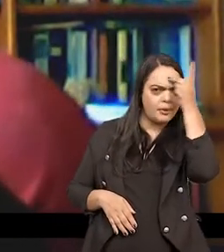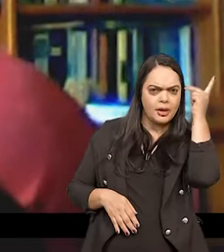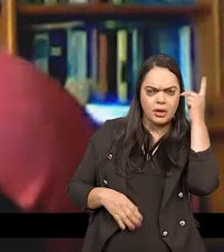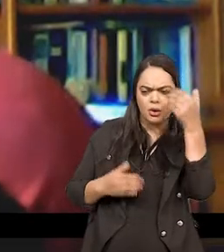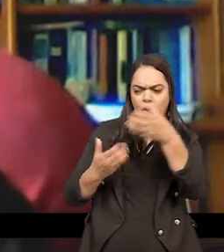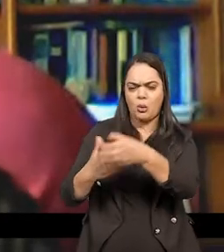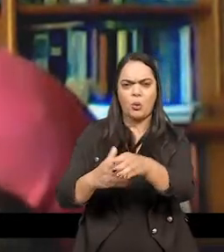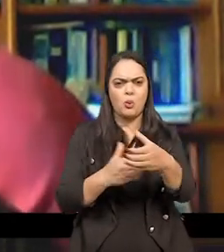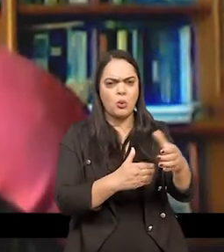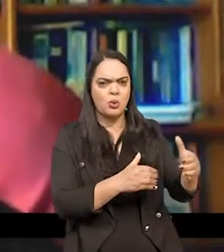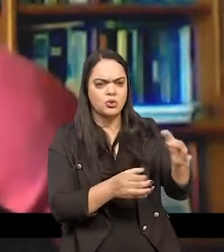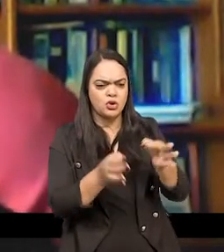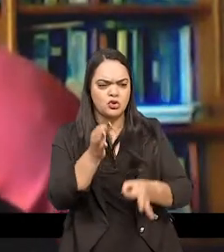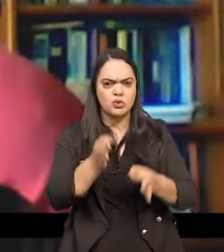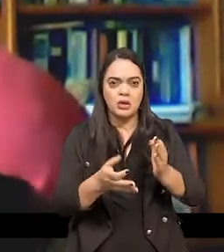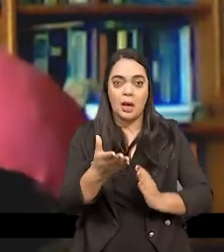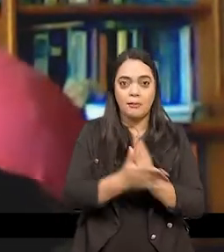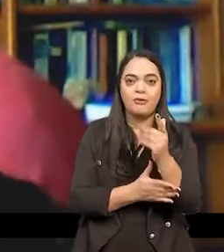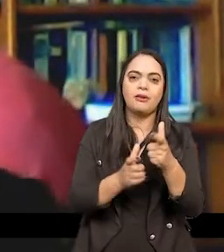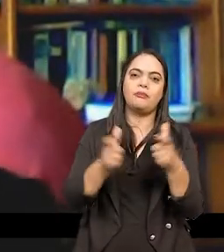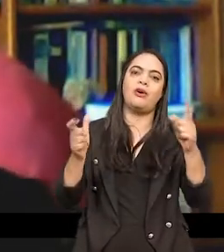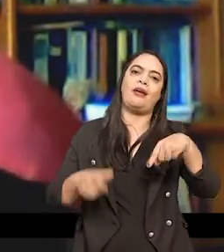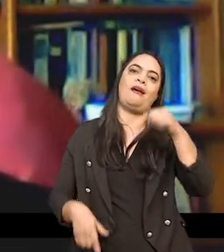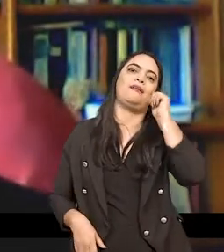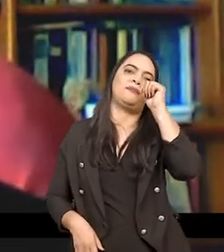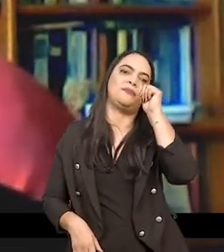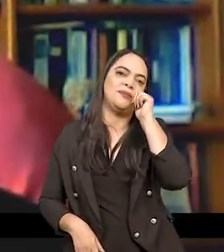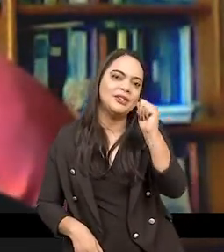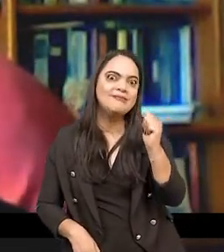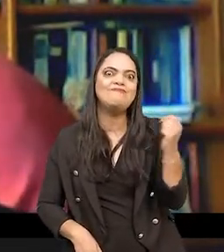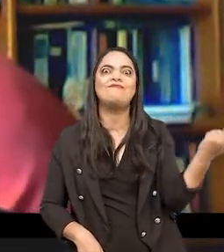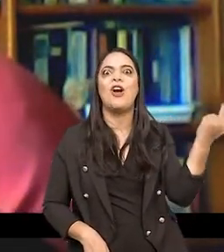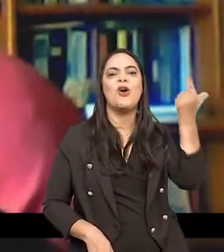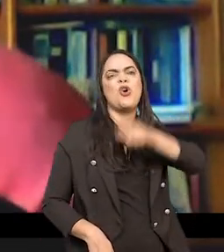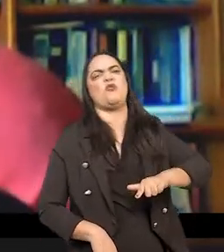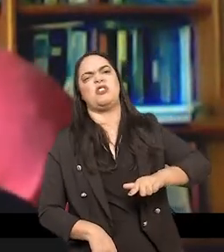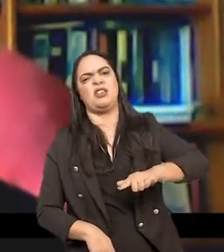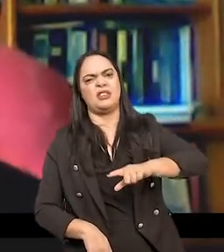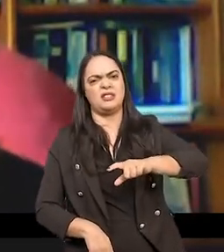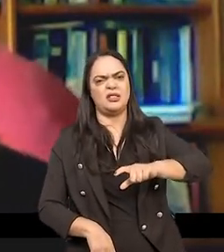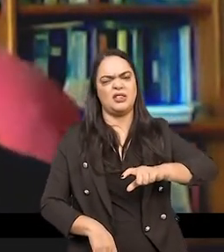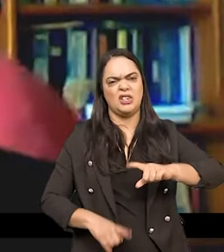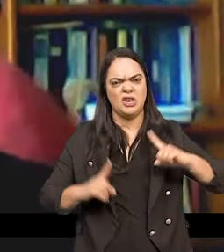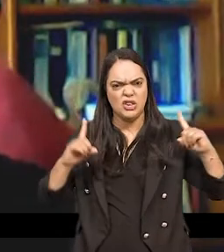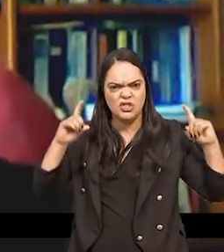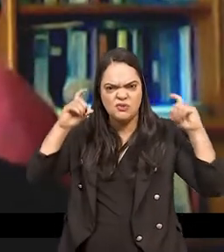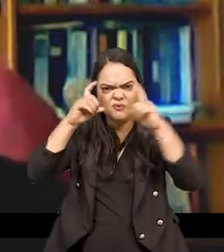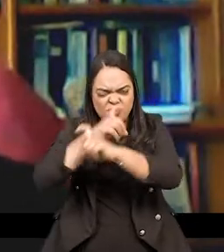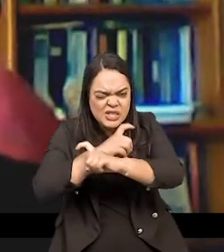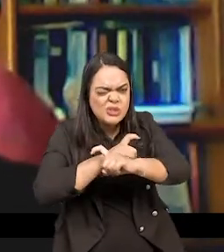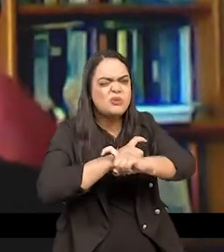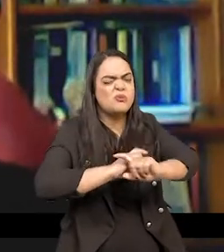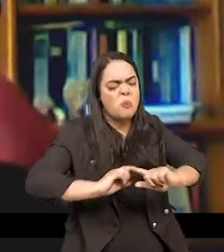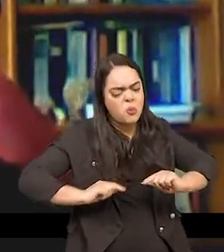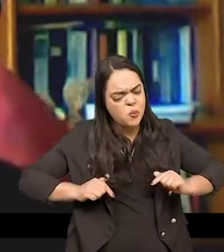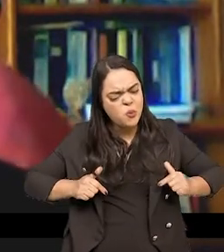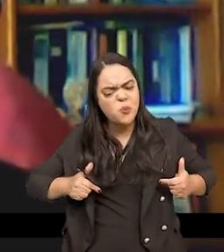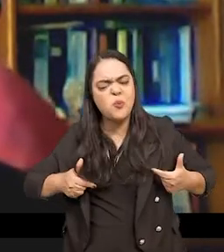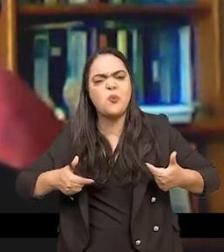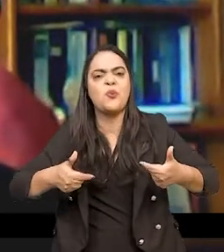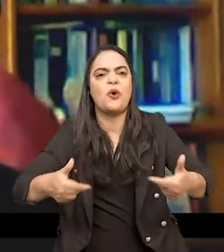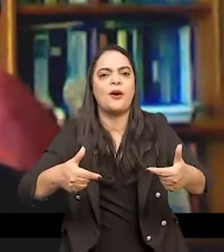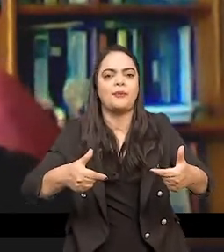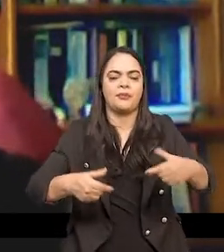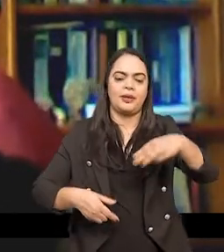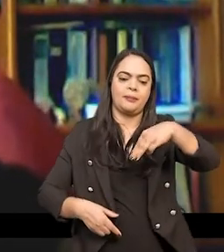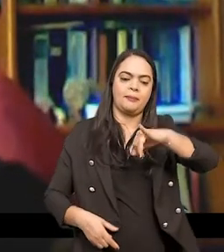de magistratura, a maioria são mulheres. Então, foi uma conquista árdua, árdua, muito dura. E a Michelle